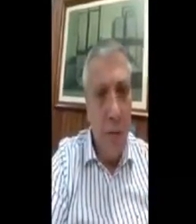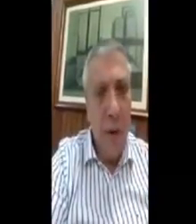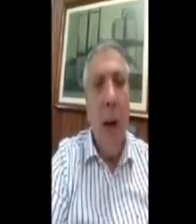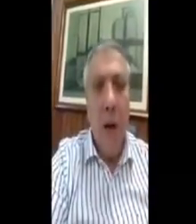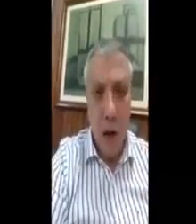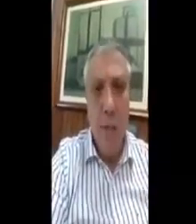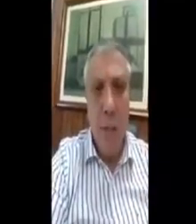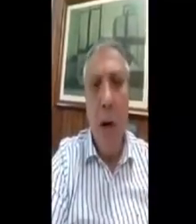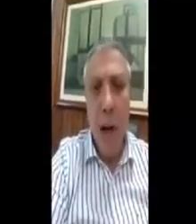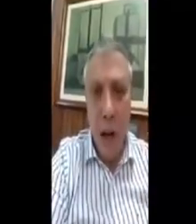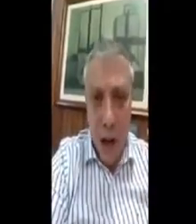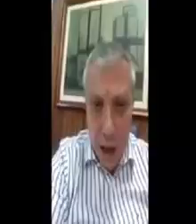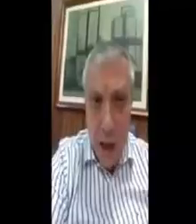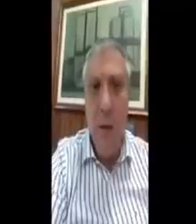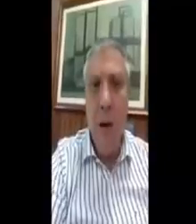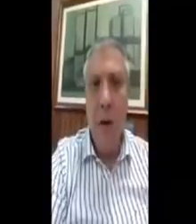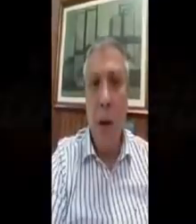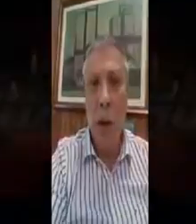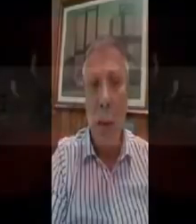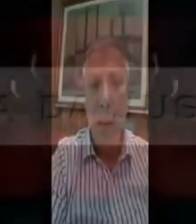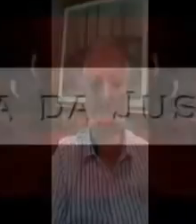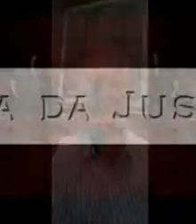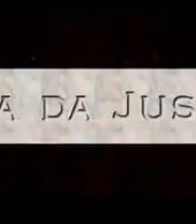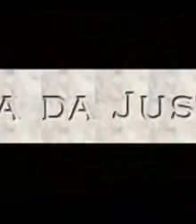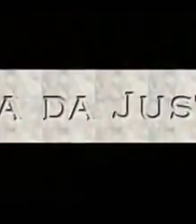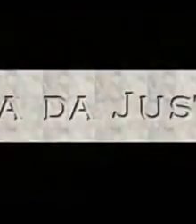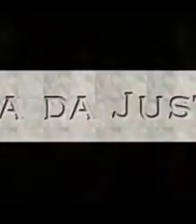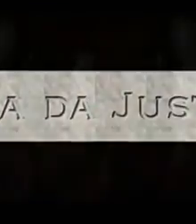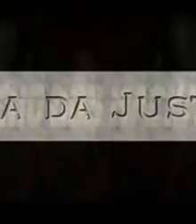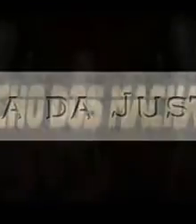não, não, não. Eu acho que podem e irão melhorar.